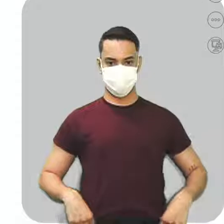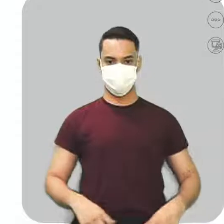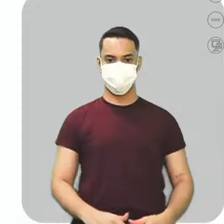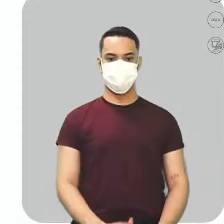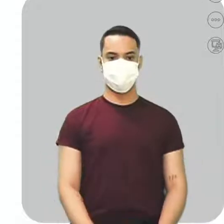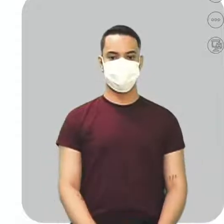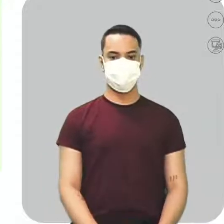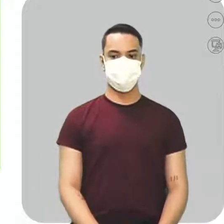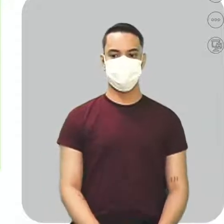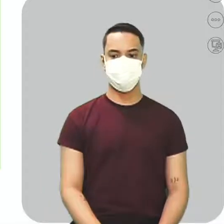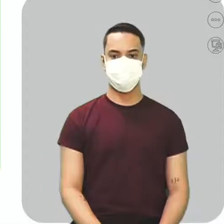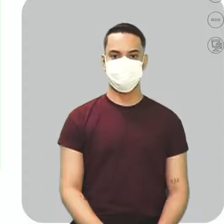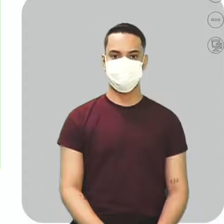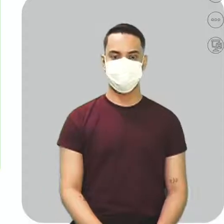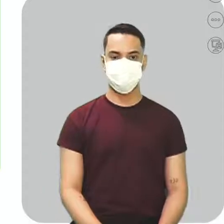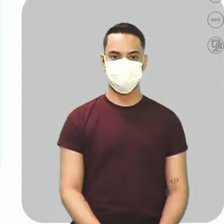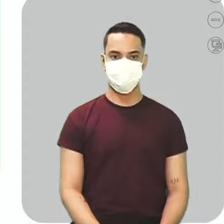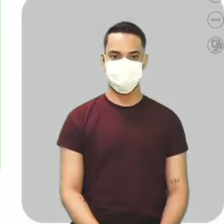fatos.